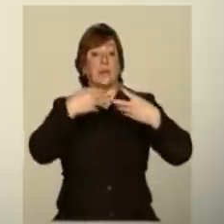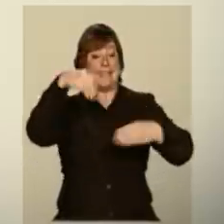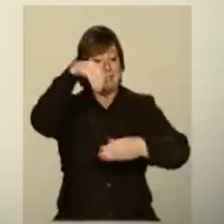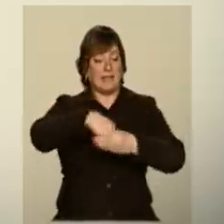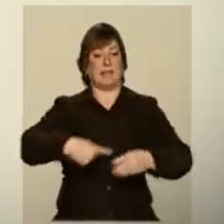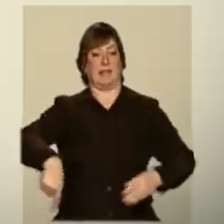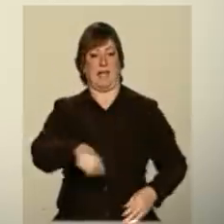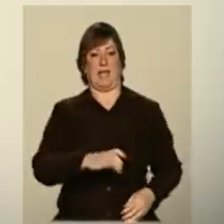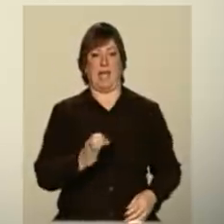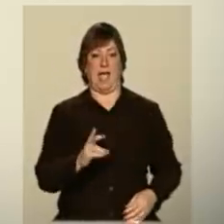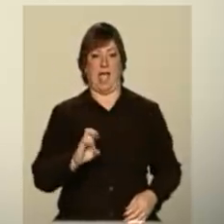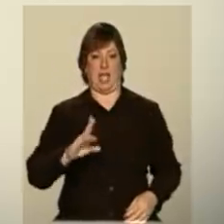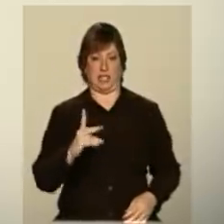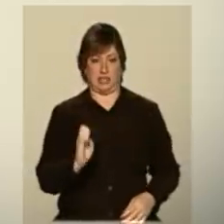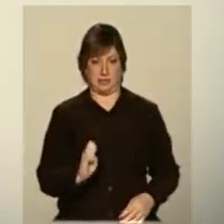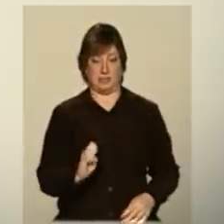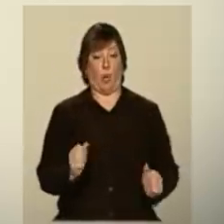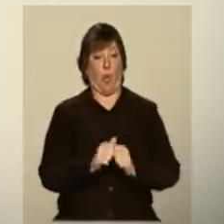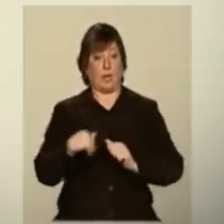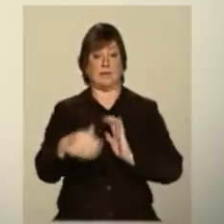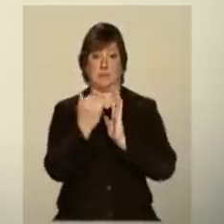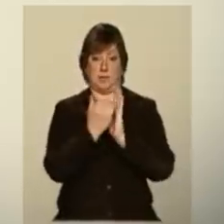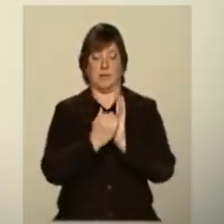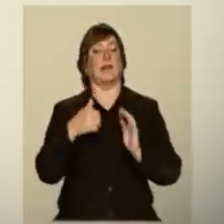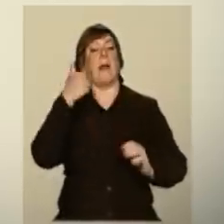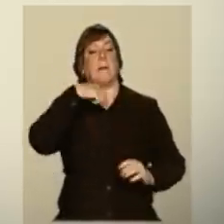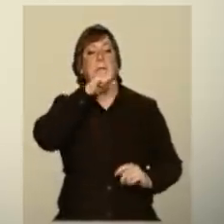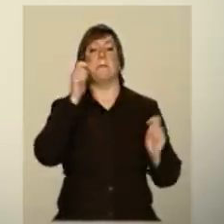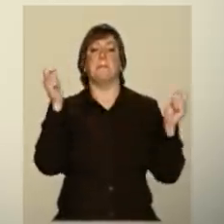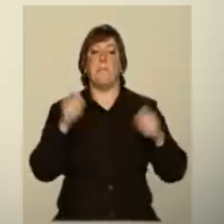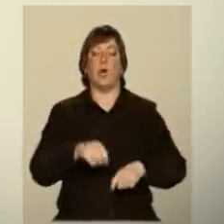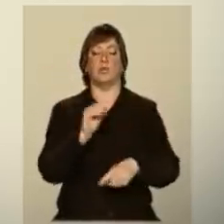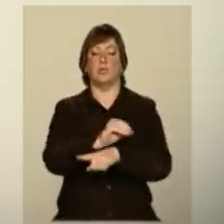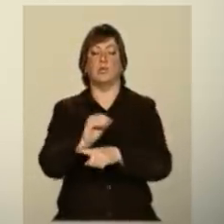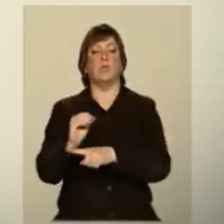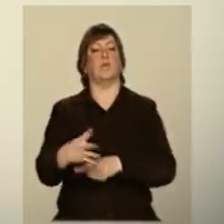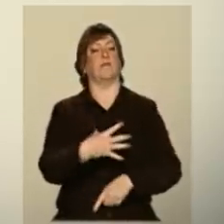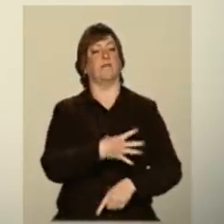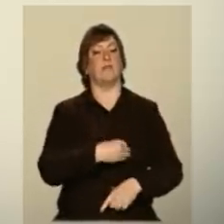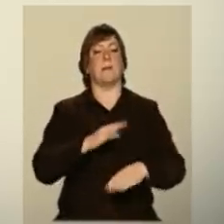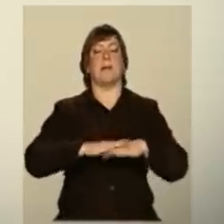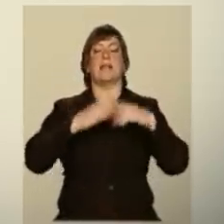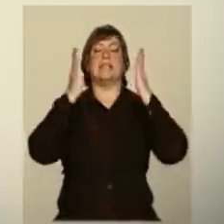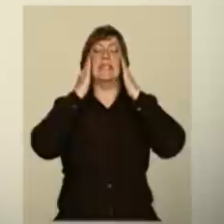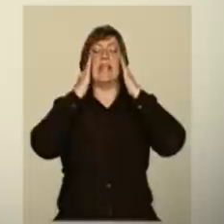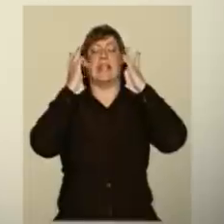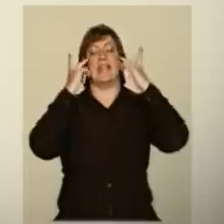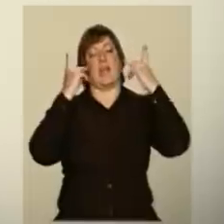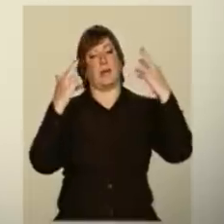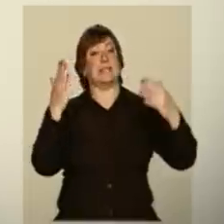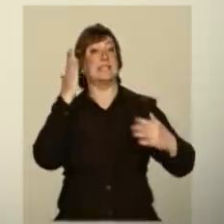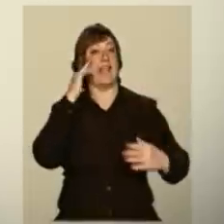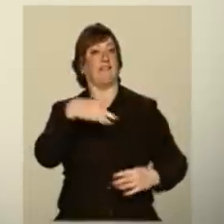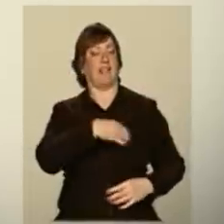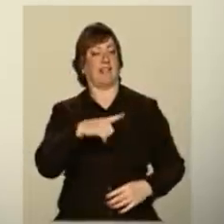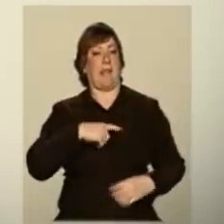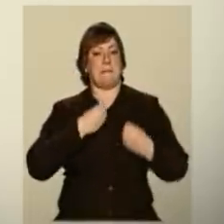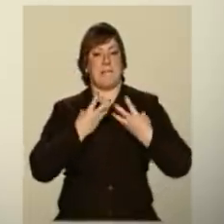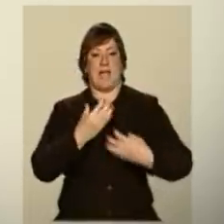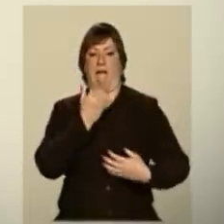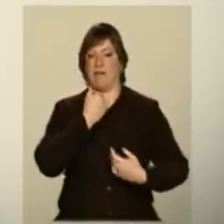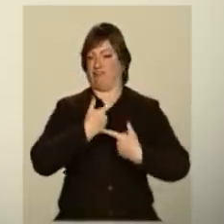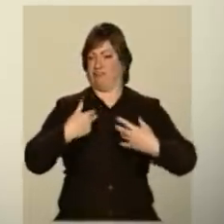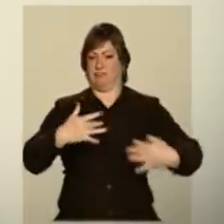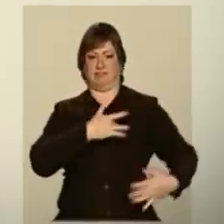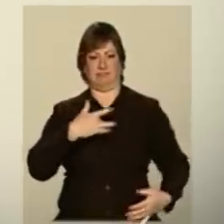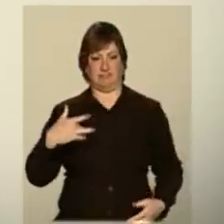creches com Brasil carinhoso as mães vão poder criar seus filhos com mais tranquilidade e com mais esperança